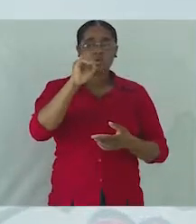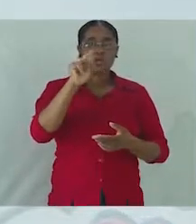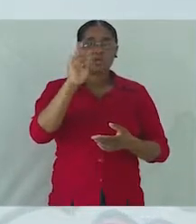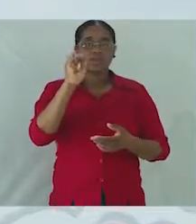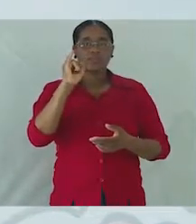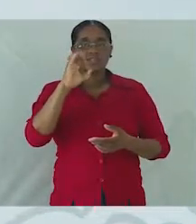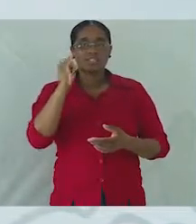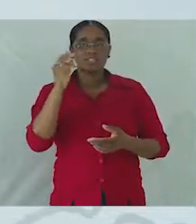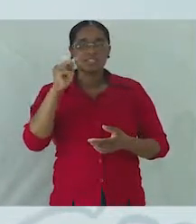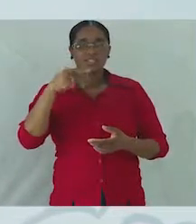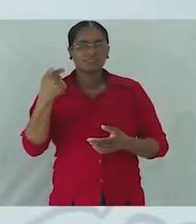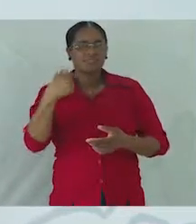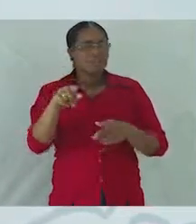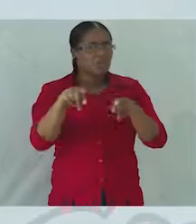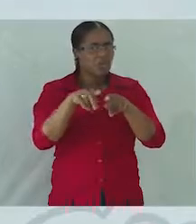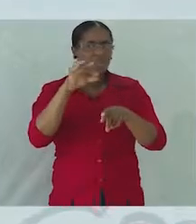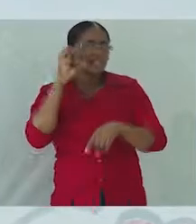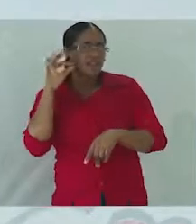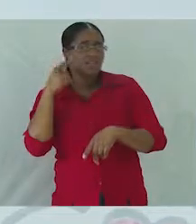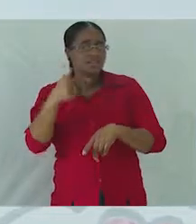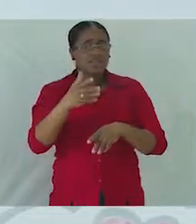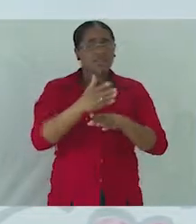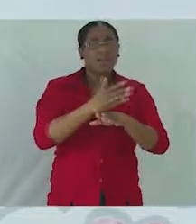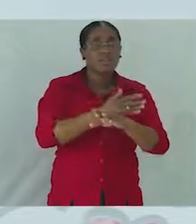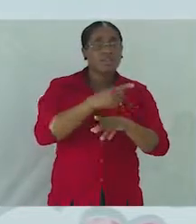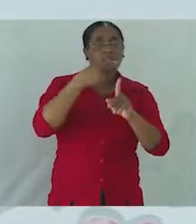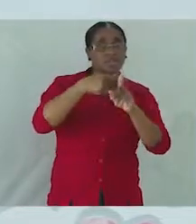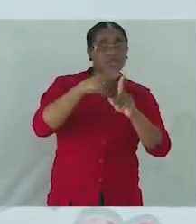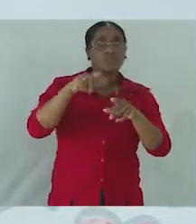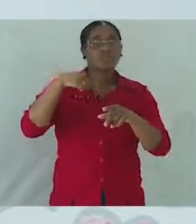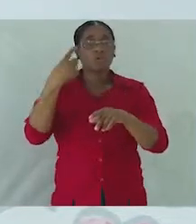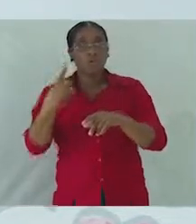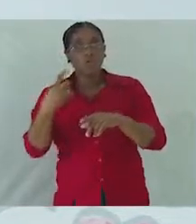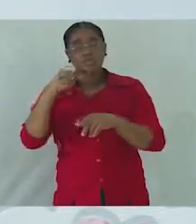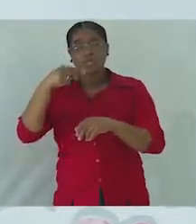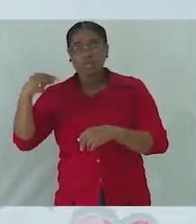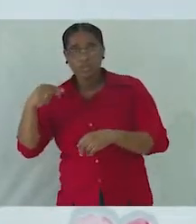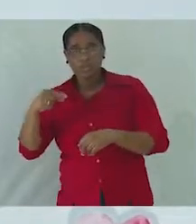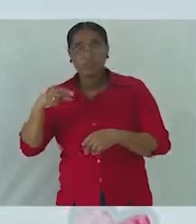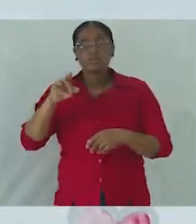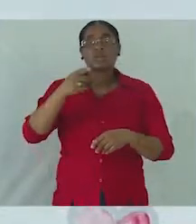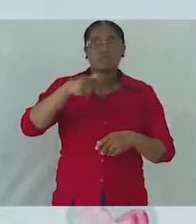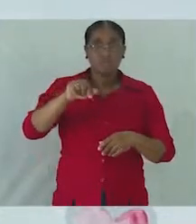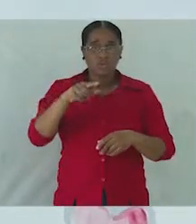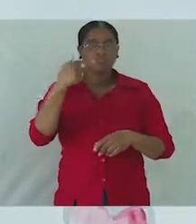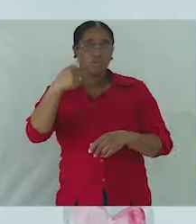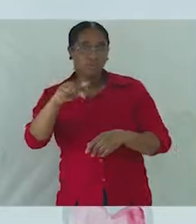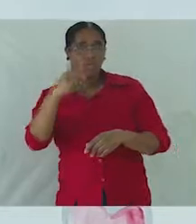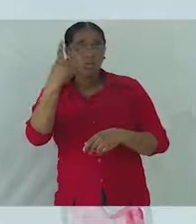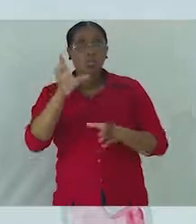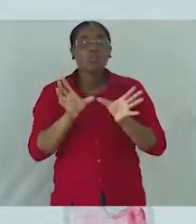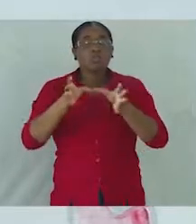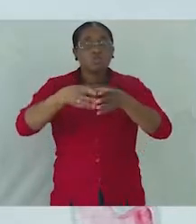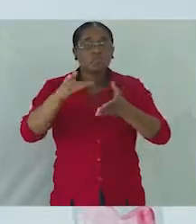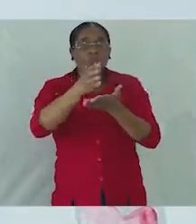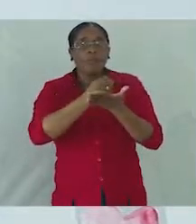terem o mesmo sinal, ou seja, serem ambos positivos ou ambos negativos, nós encontramos um conjunto